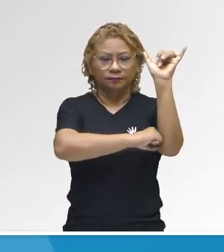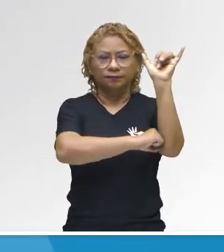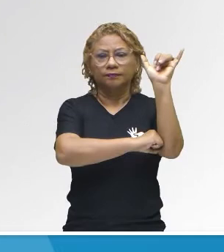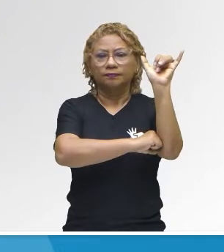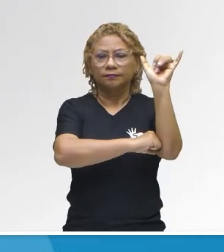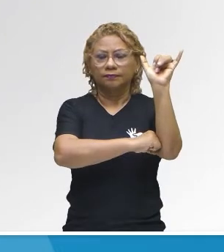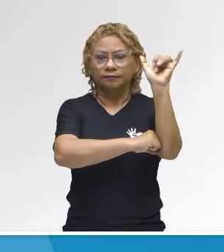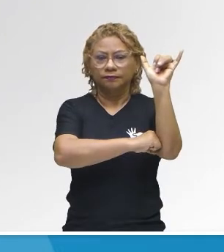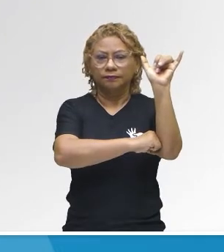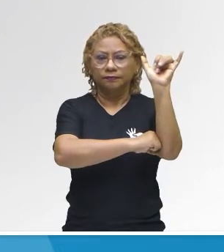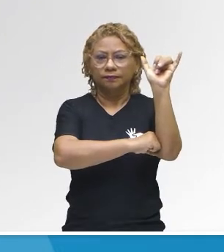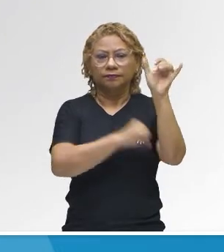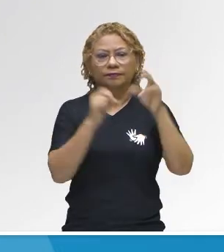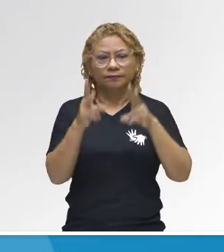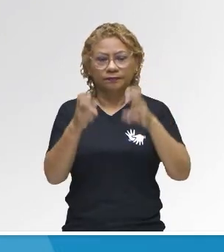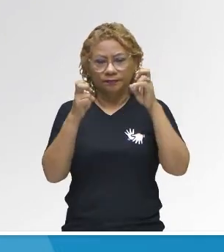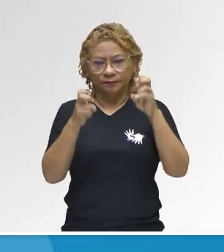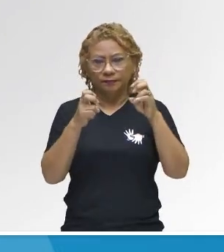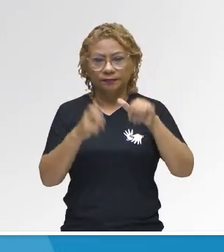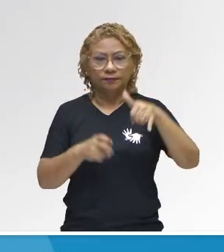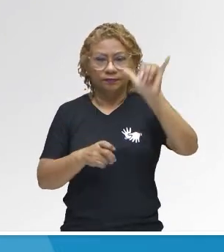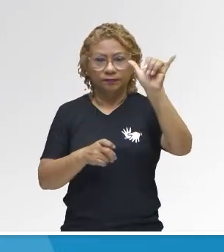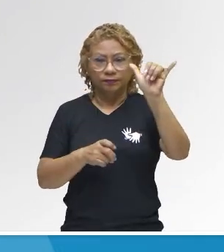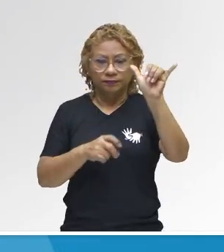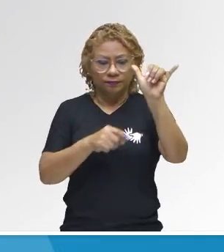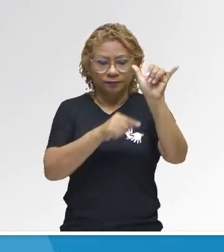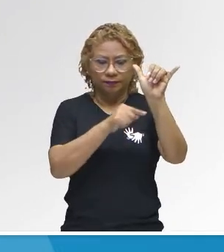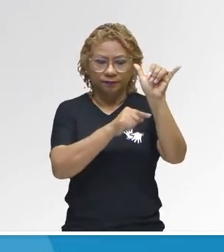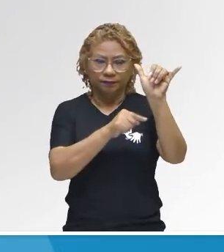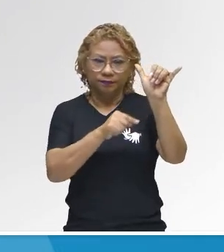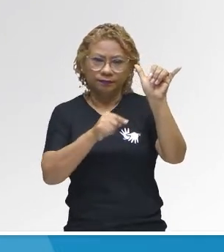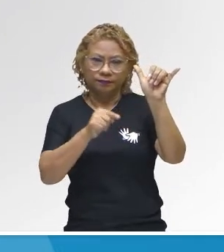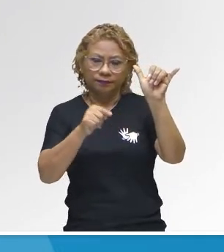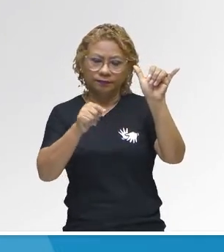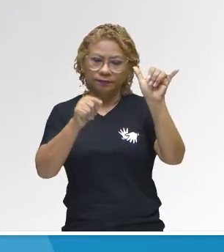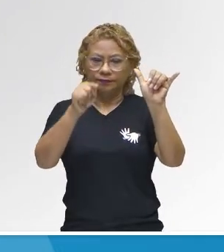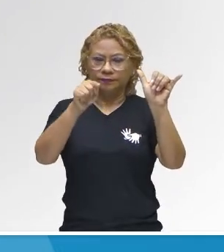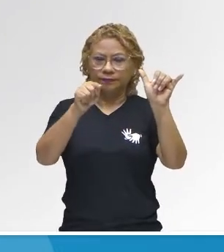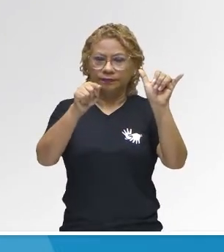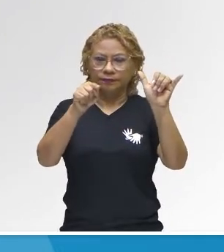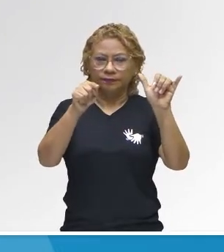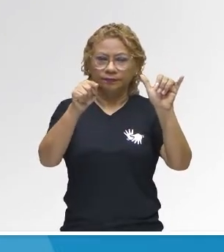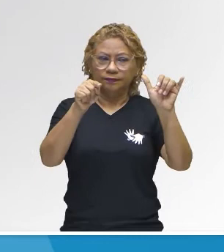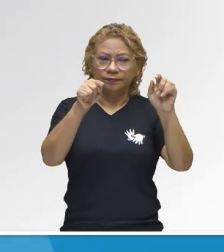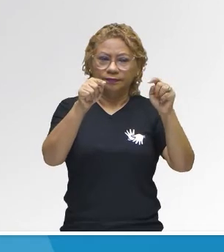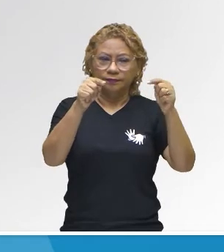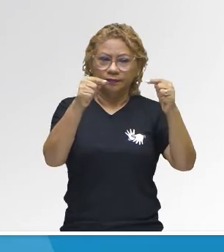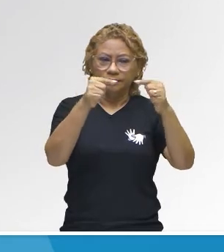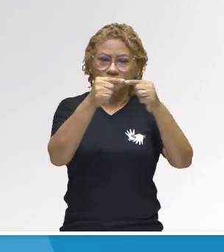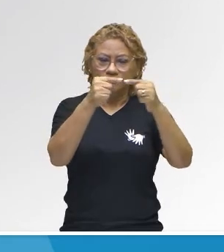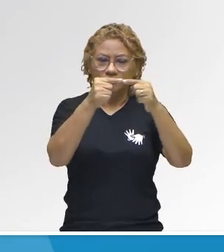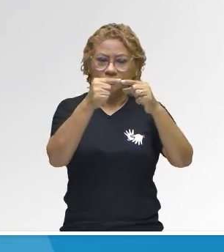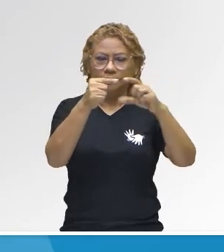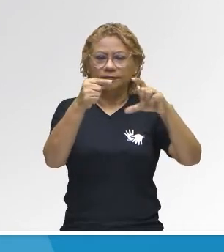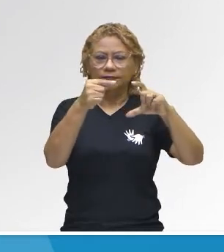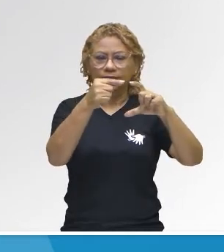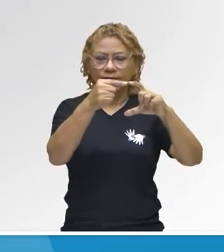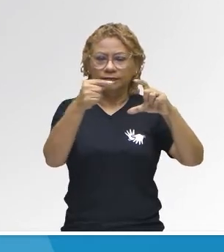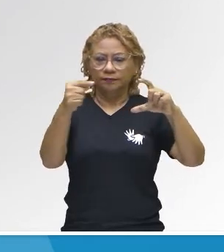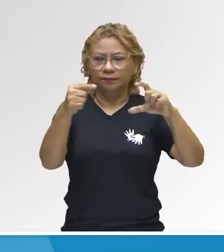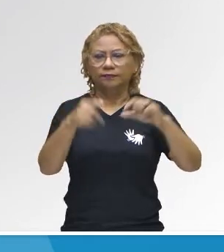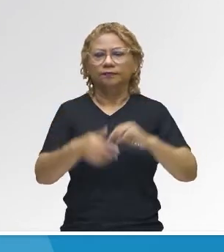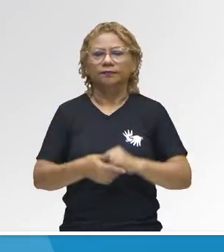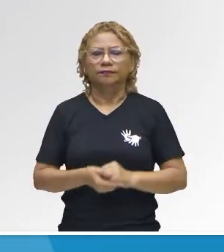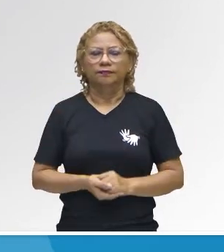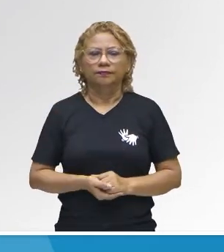e 3π sobre 2, o raio fica paralelo com a reta da tangente e por isso não existe